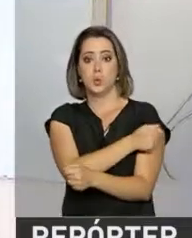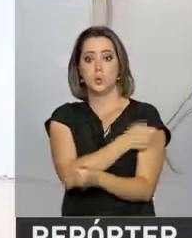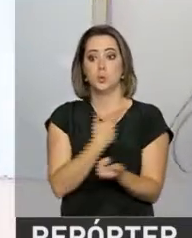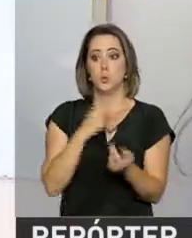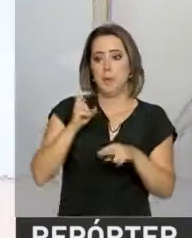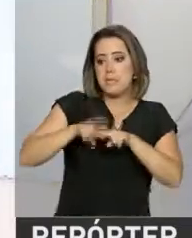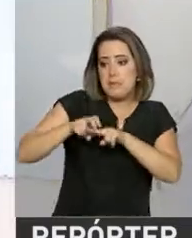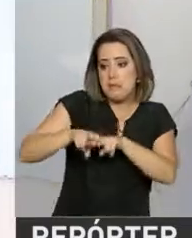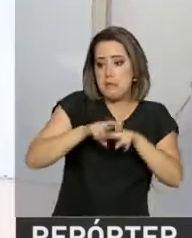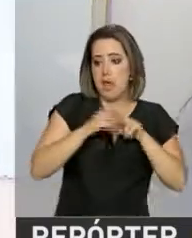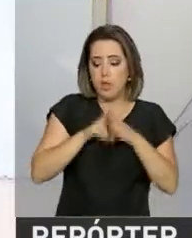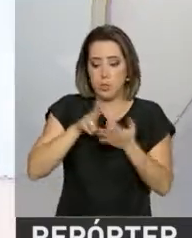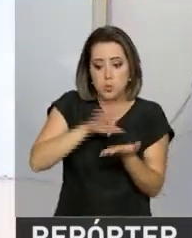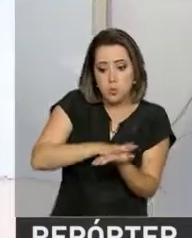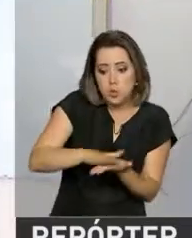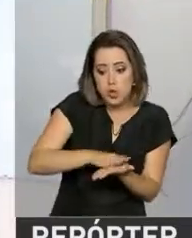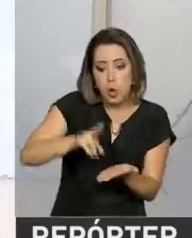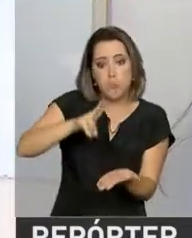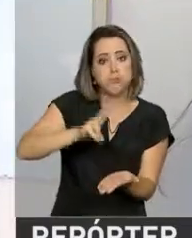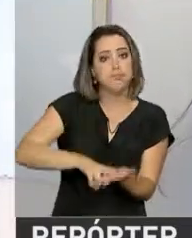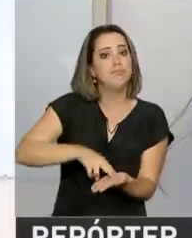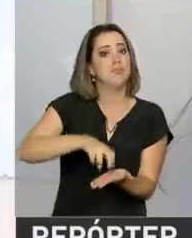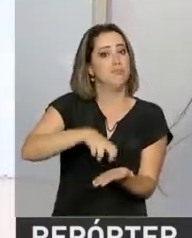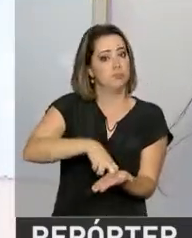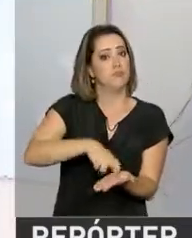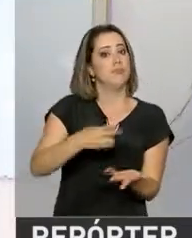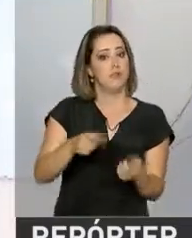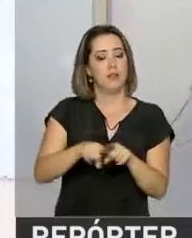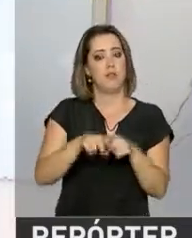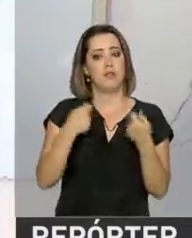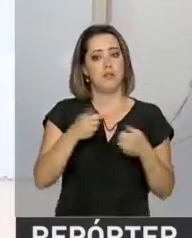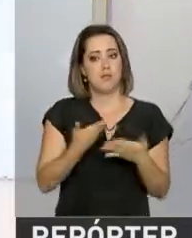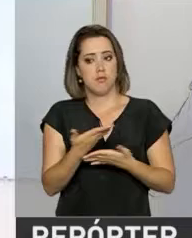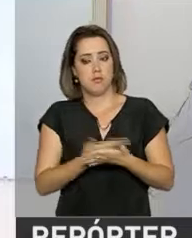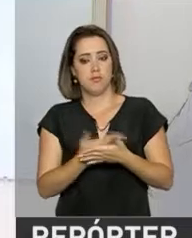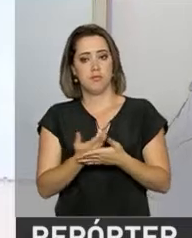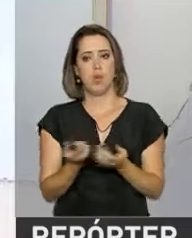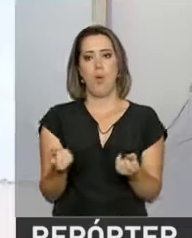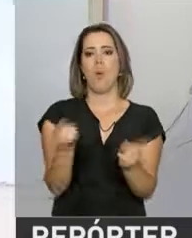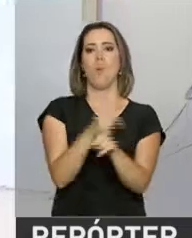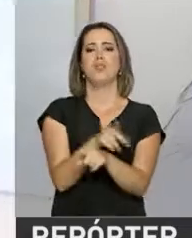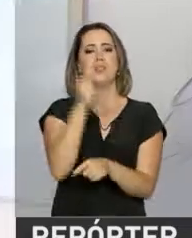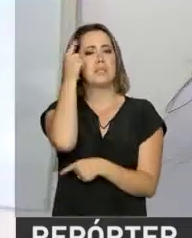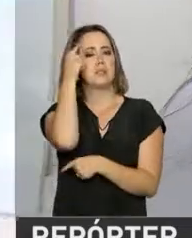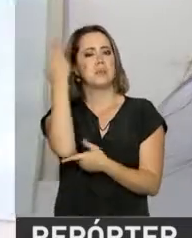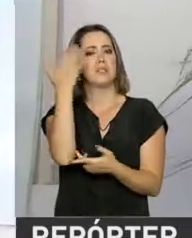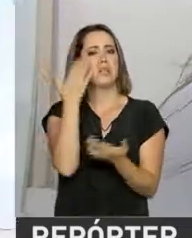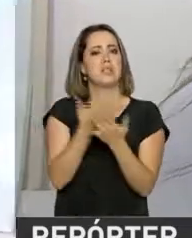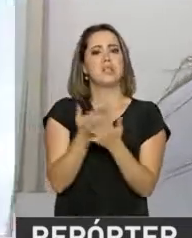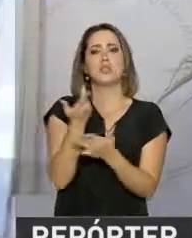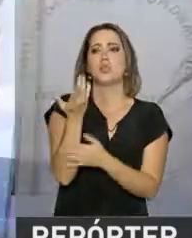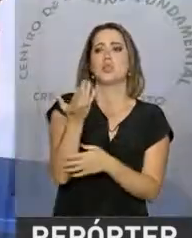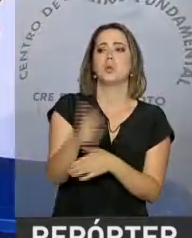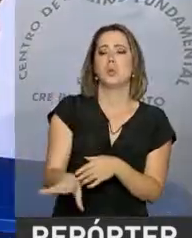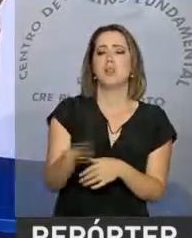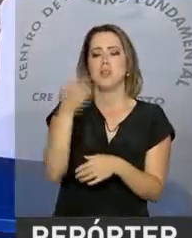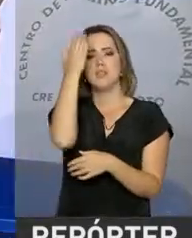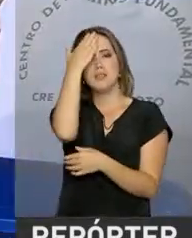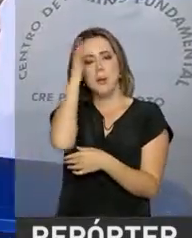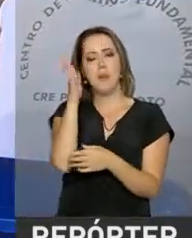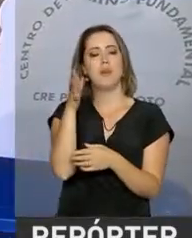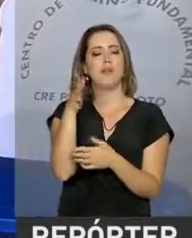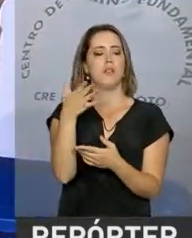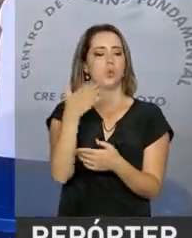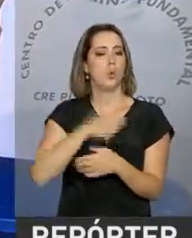entregar lista e pranchetinha para eles poderem resolver os problemas. É ao contrário do que se pensa, né? Porque a gente acredita que o aluno gosta de matemática. Mas